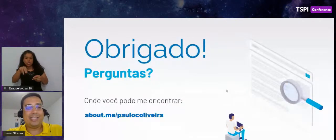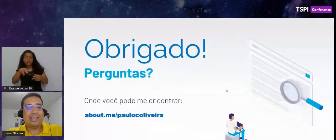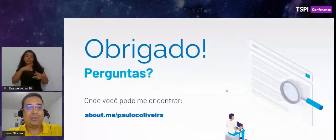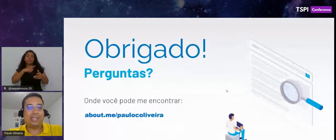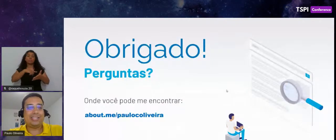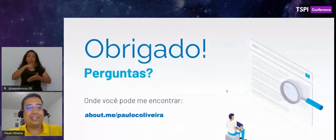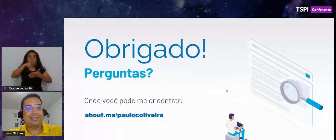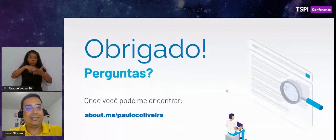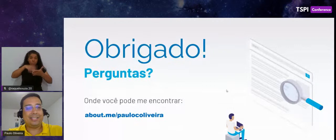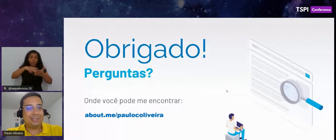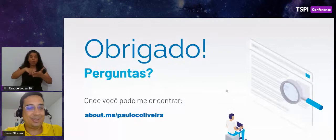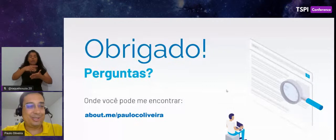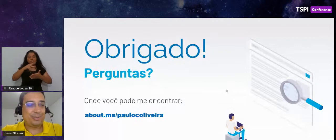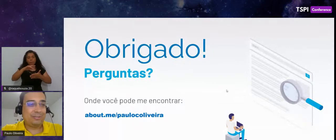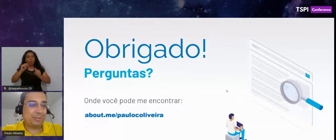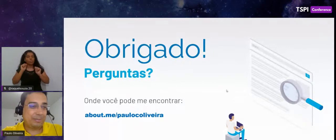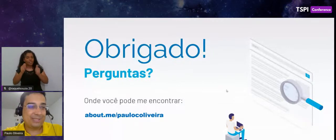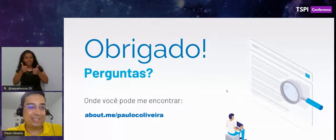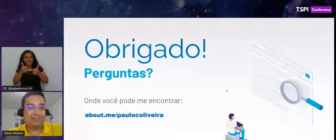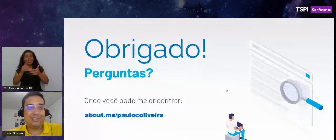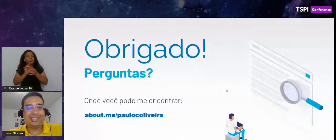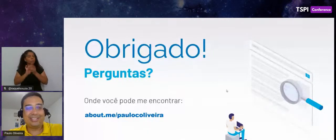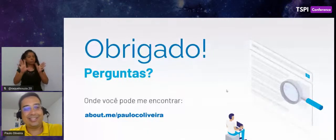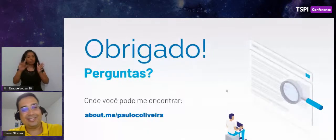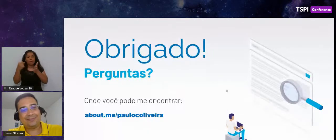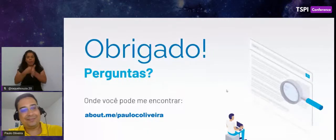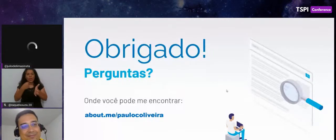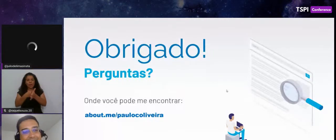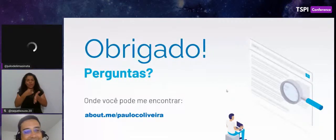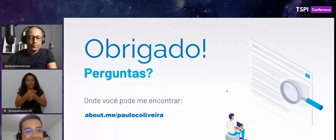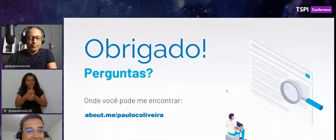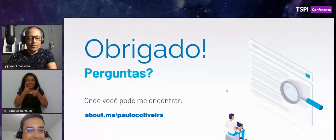e é isso aí. E aí eu estou disponível para a pergunta de vocês.